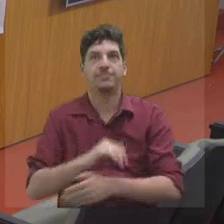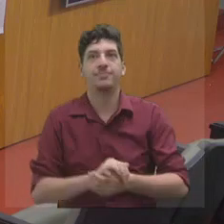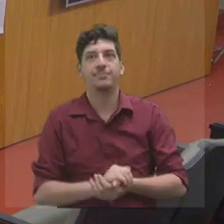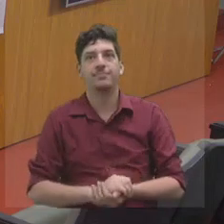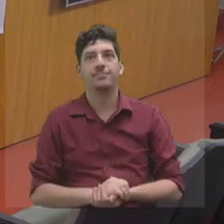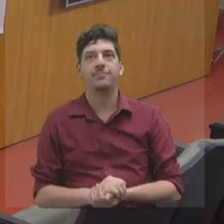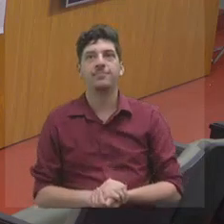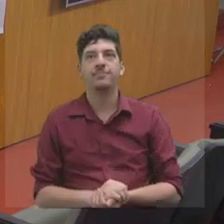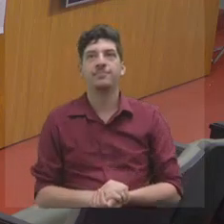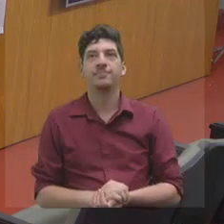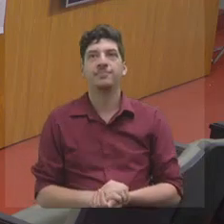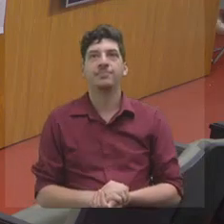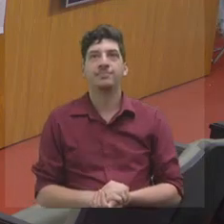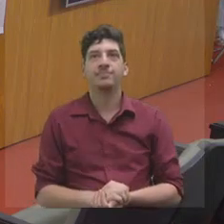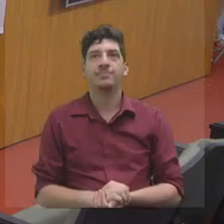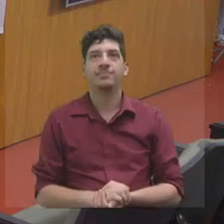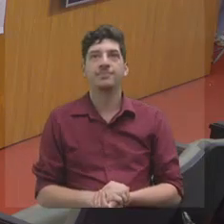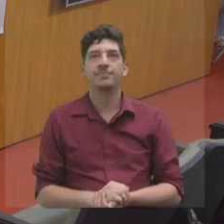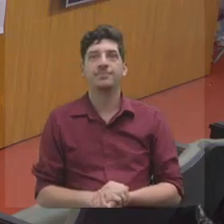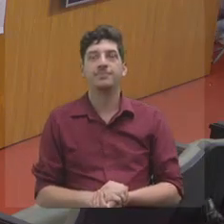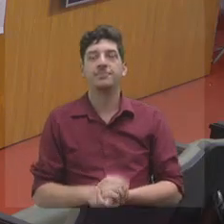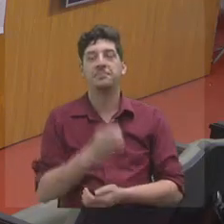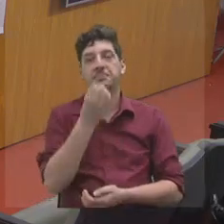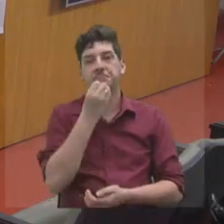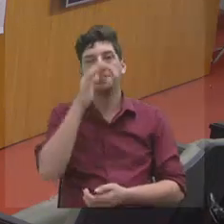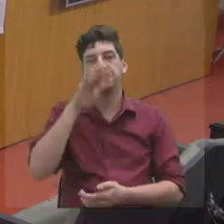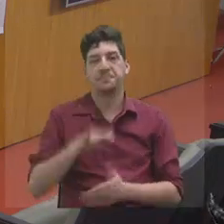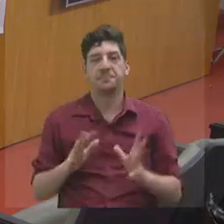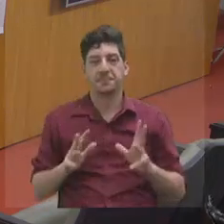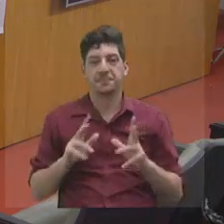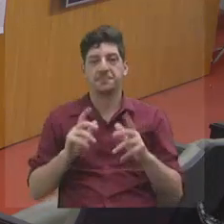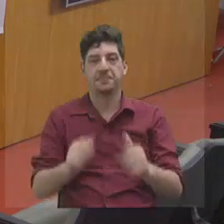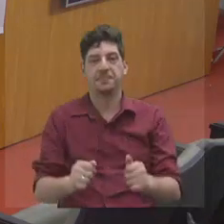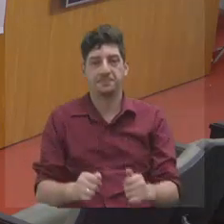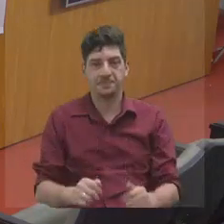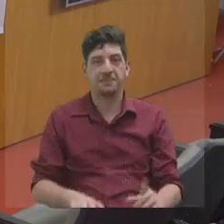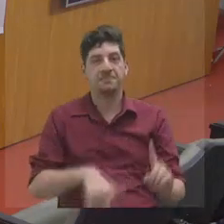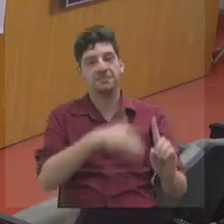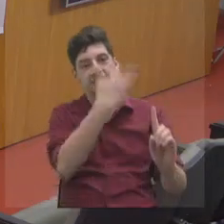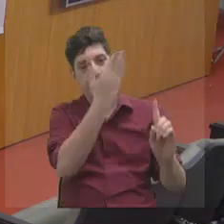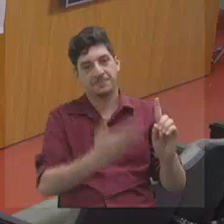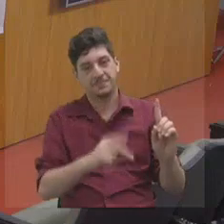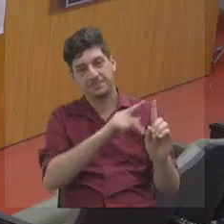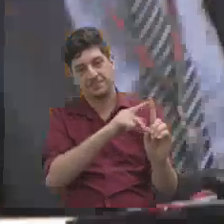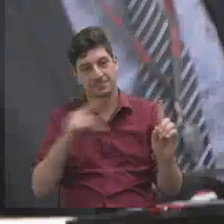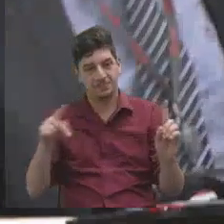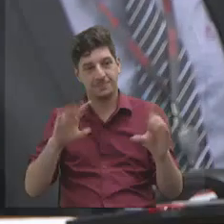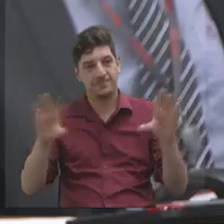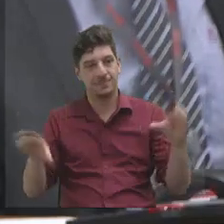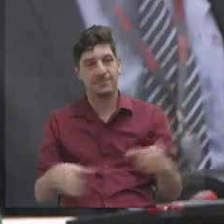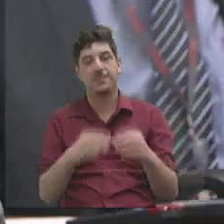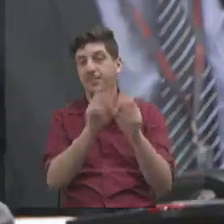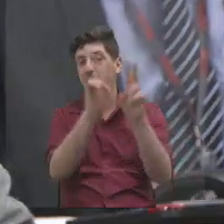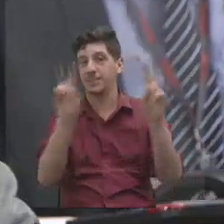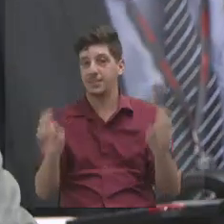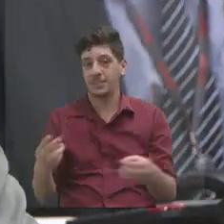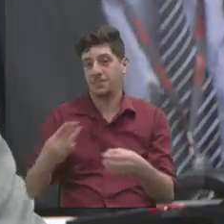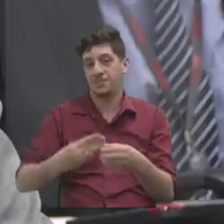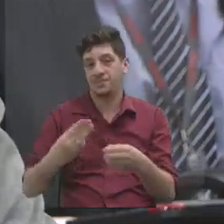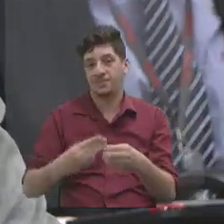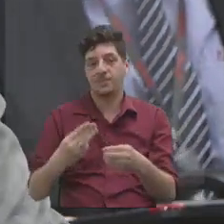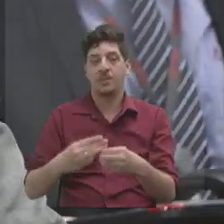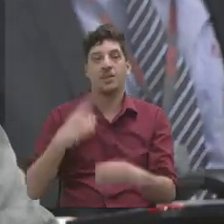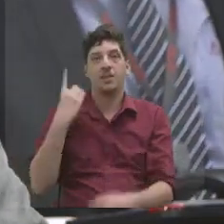Boa tarde a todos na pessoa do nosso Presidente dessa reunião da comissão de assuntos municipais Deputado